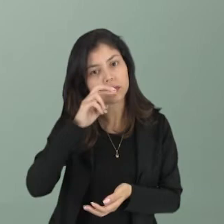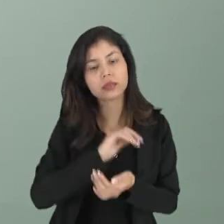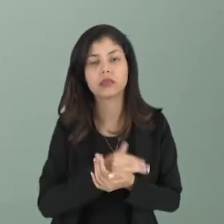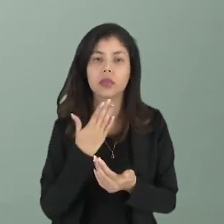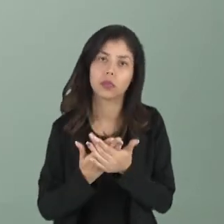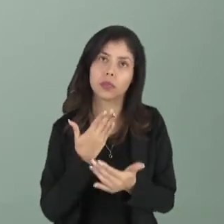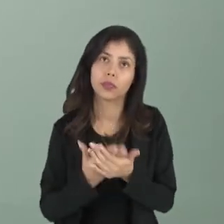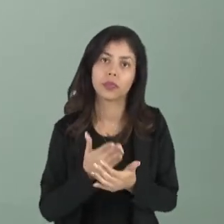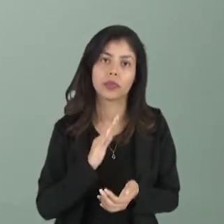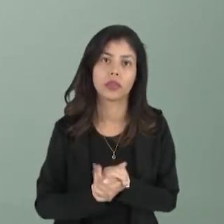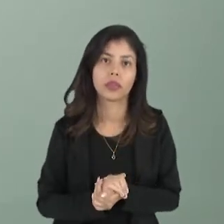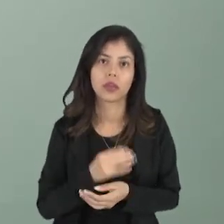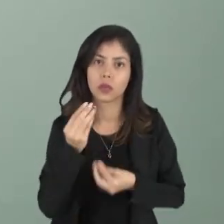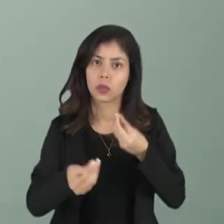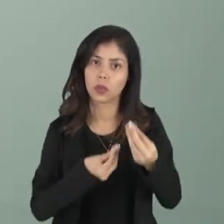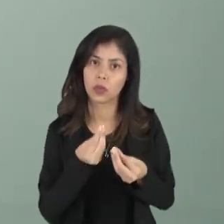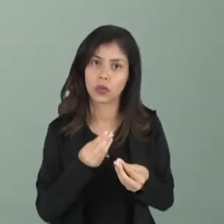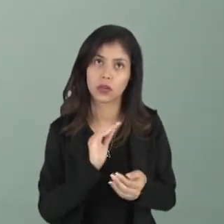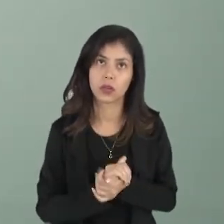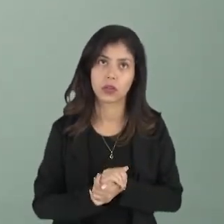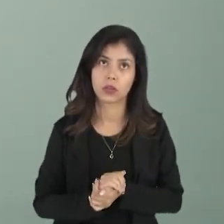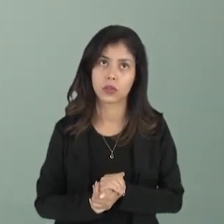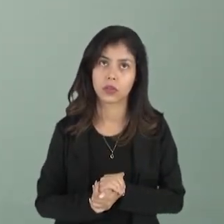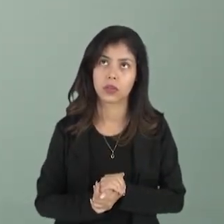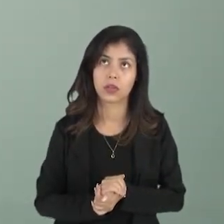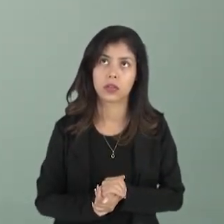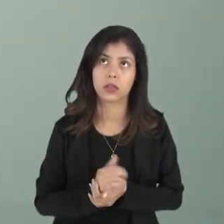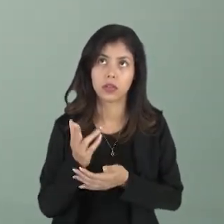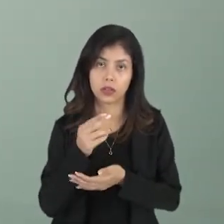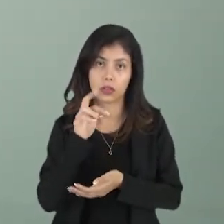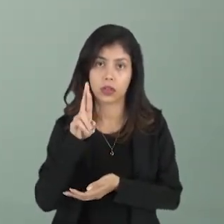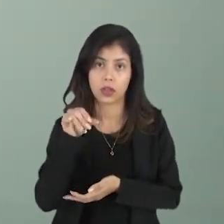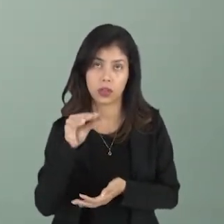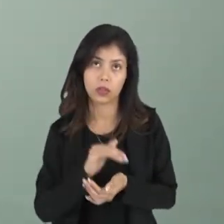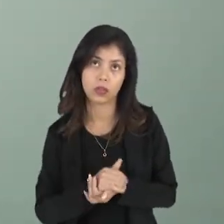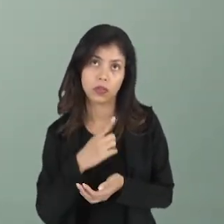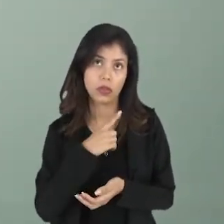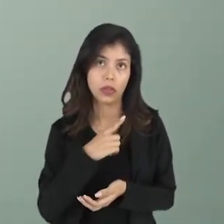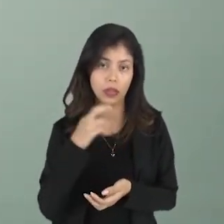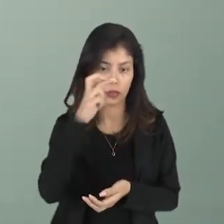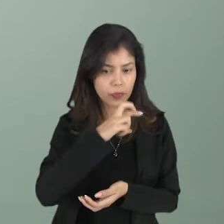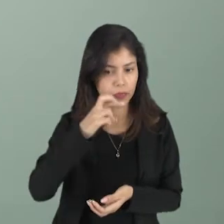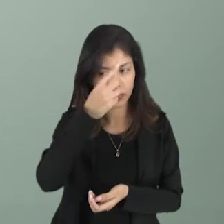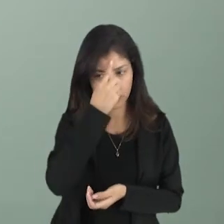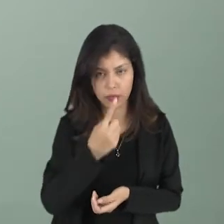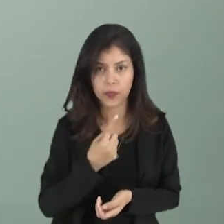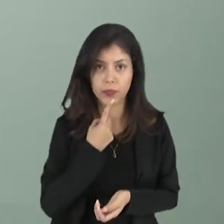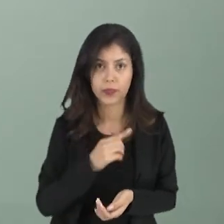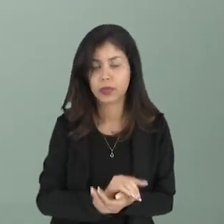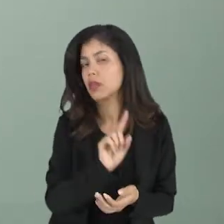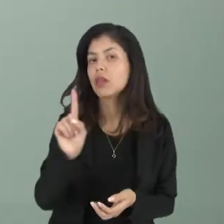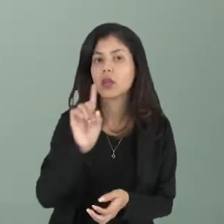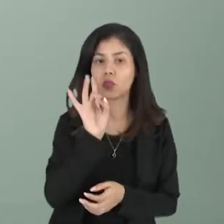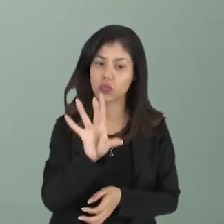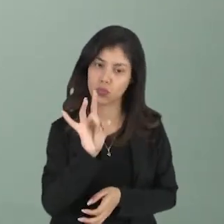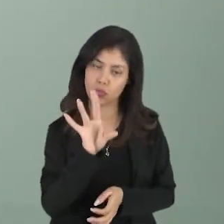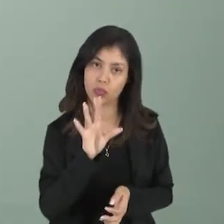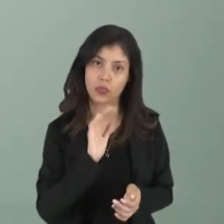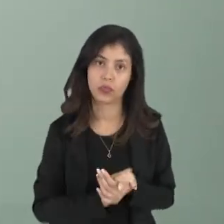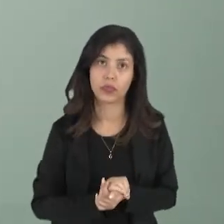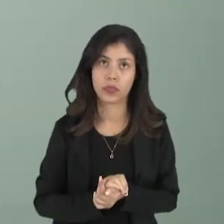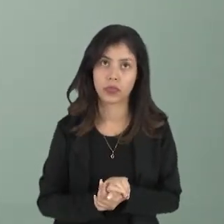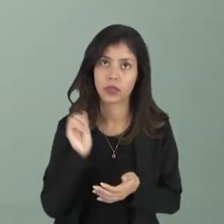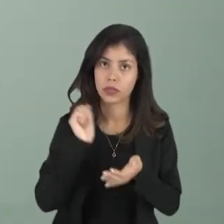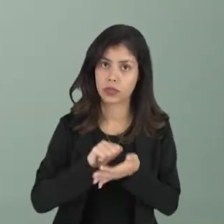um estudo, tanto do comic strip quanto do cartoon, é analisar as imagens e não apenas o